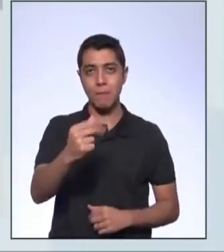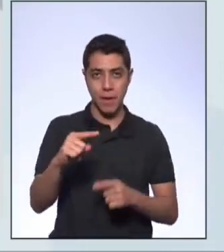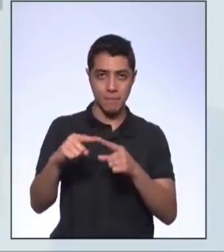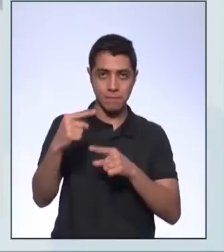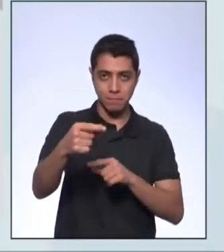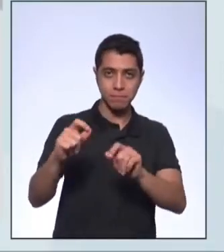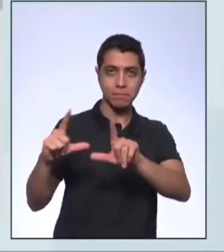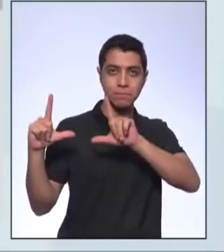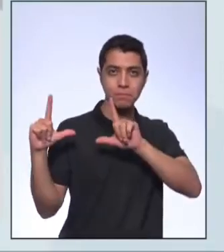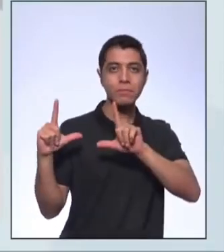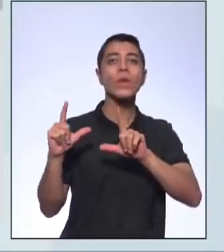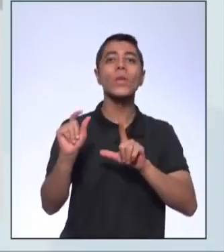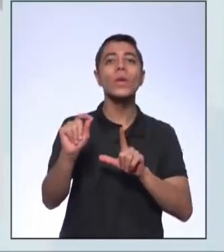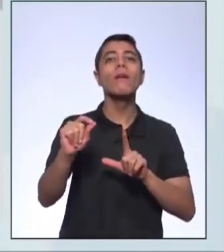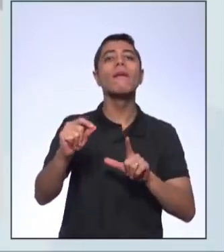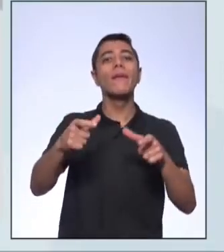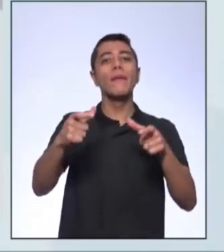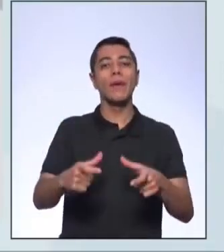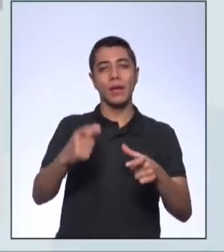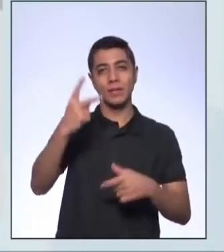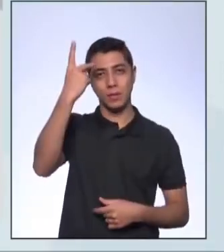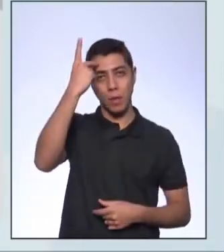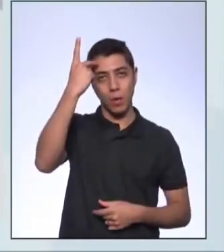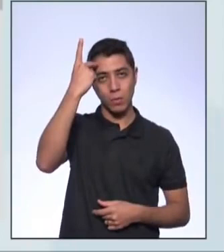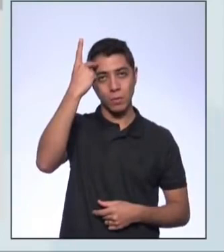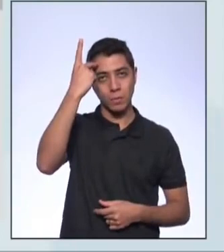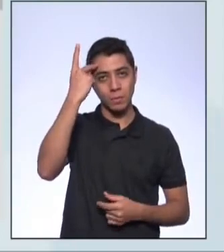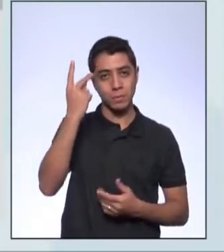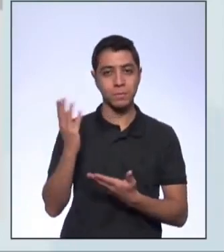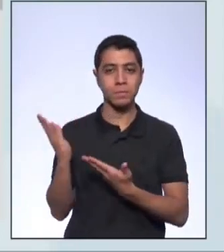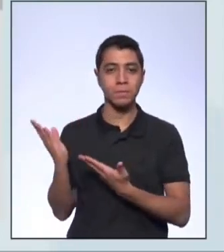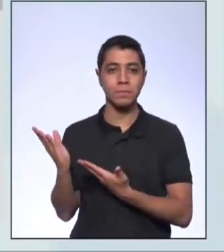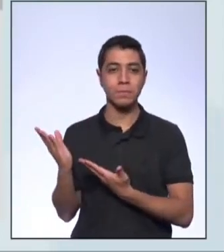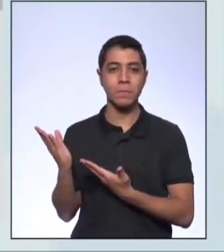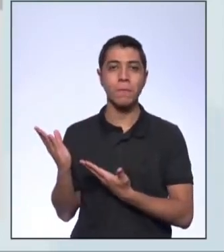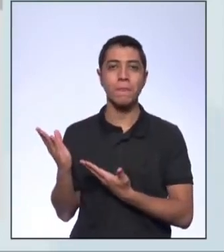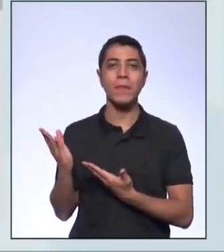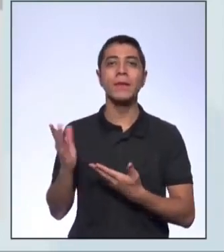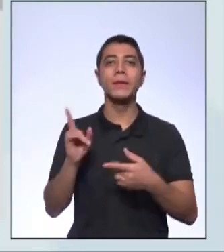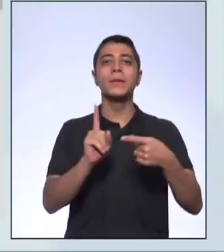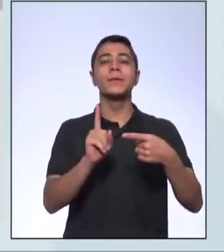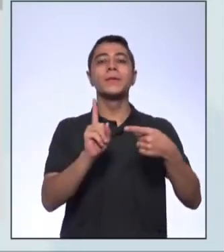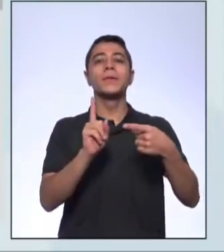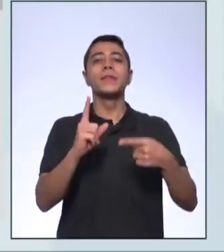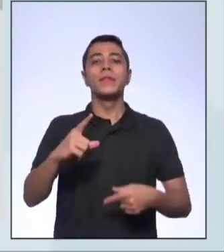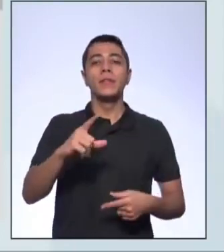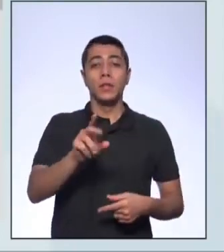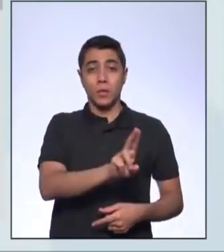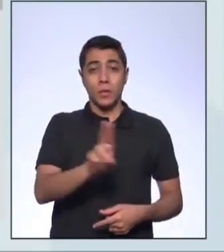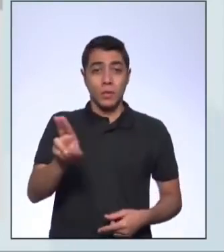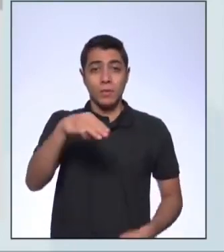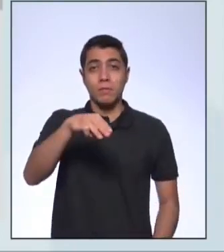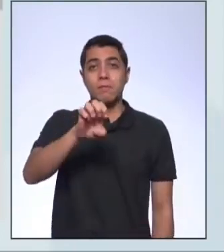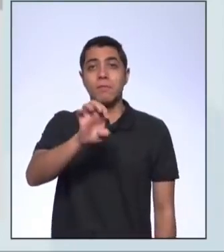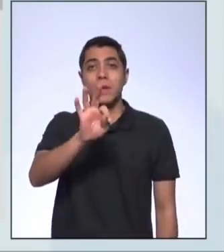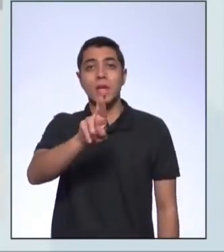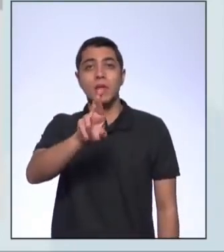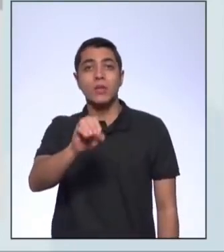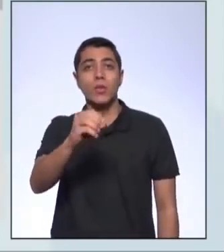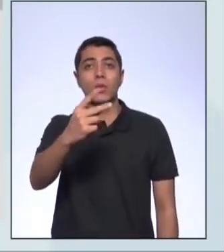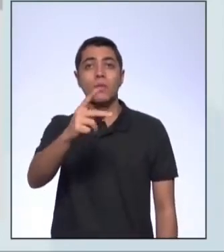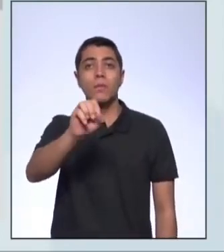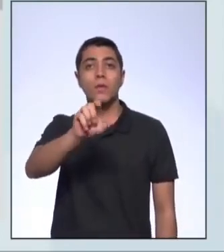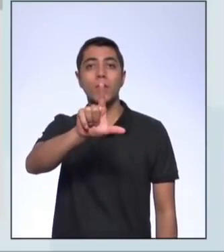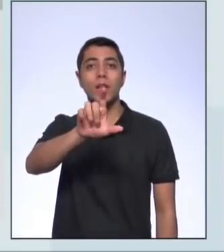na região metropolitana de São Paulo ela se destaca aí a cidade de São Paulo faz uma conurbação né